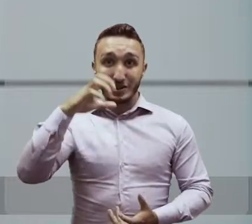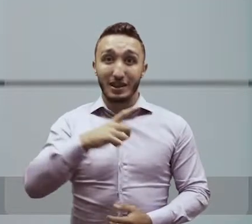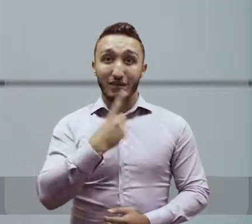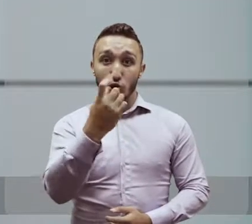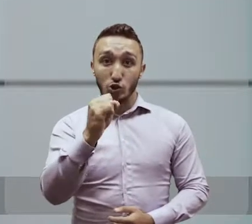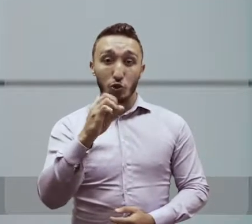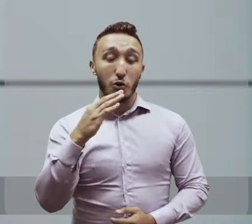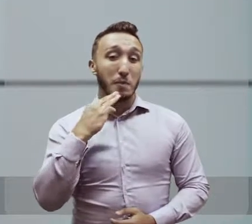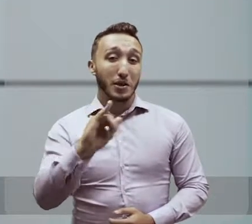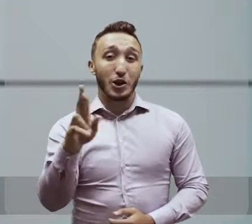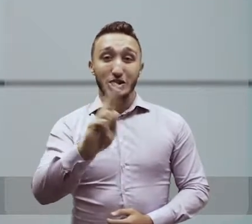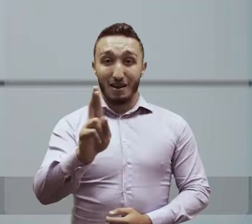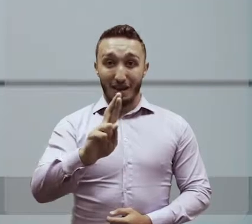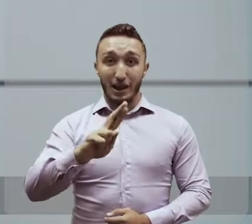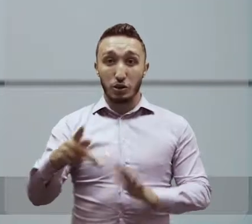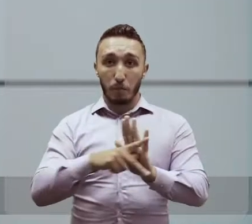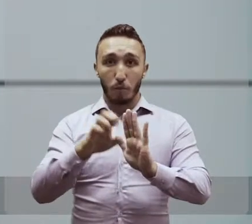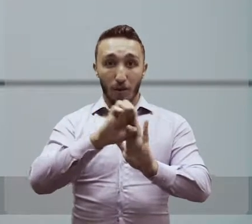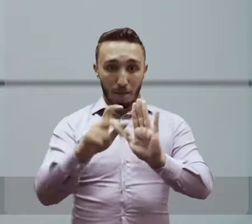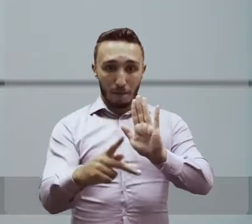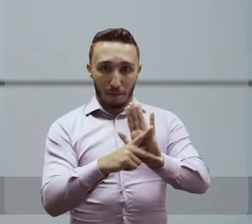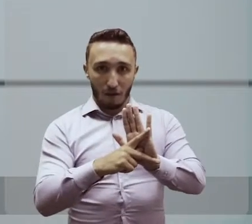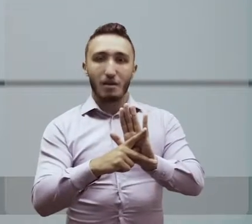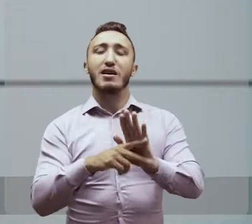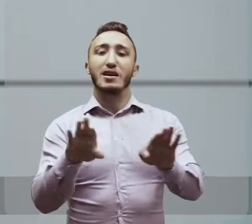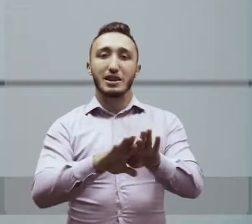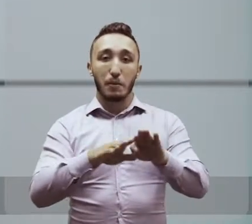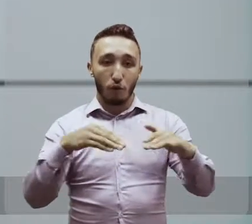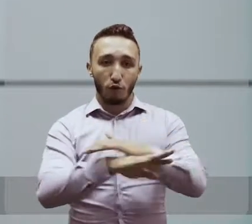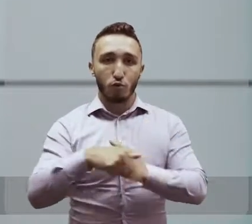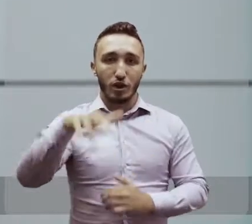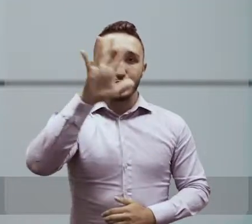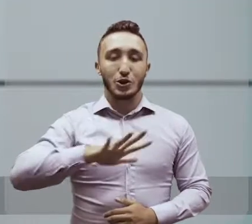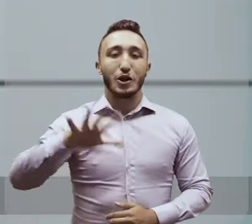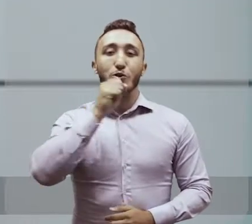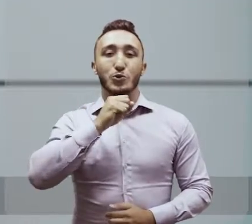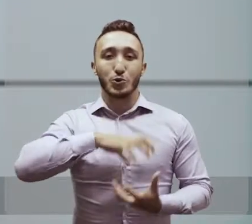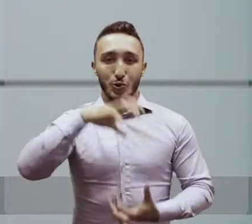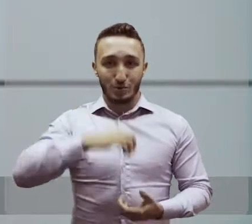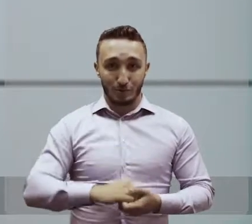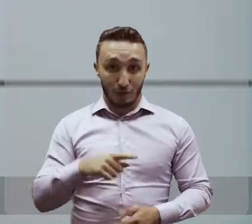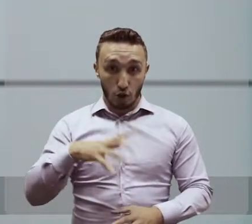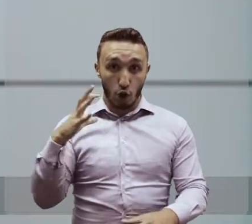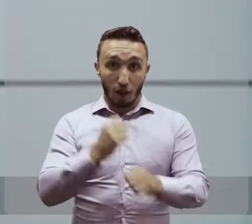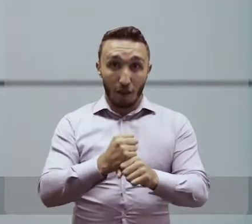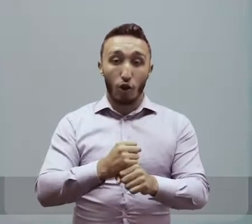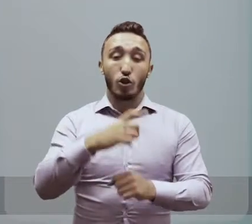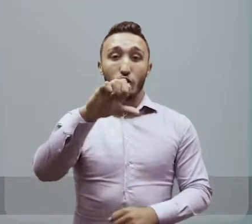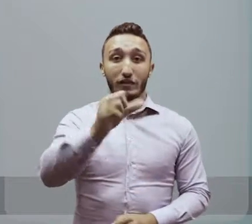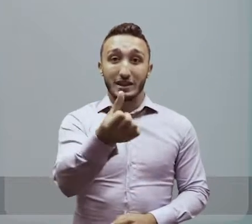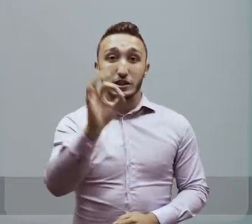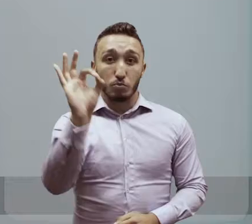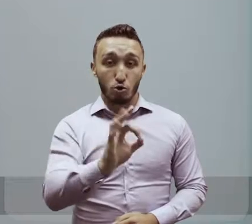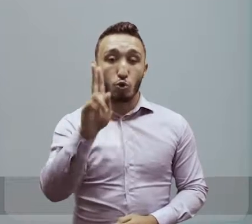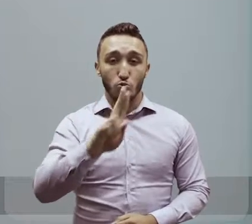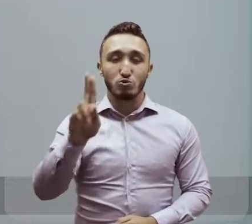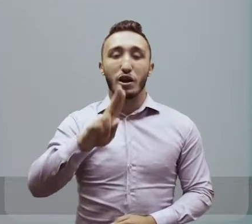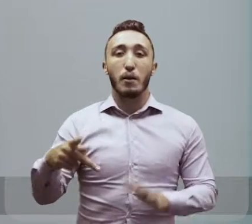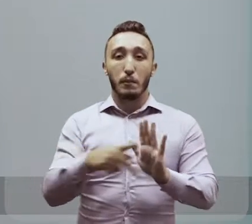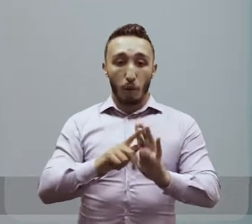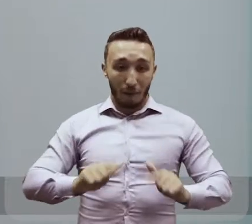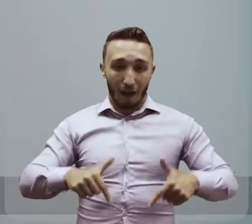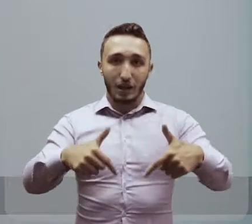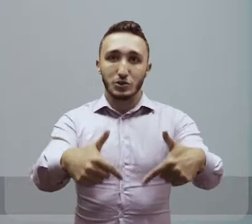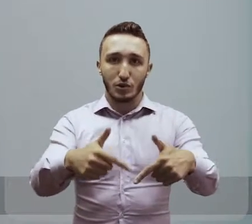Direitos da Pessoa Idosa recebeu mais de 18 milhões de reais vindos de emendas parlamentares e do Fundo Nacional do Idoso. Desse total,